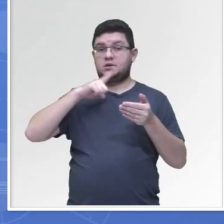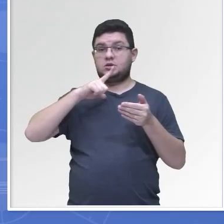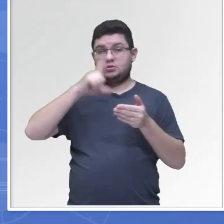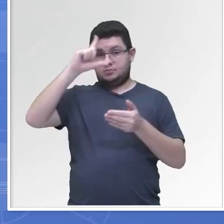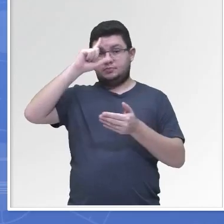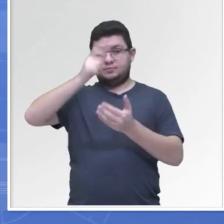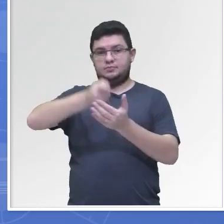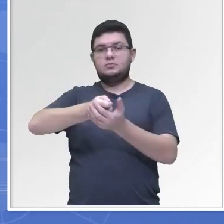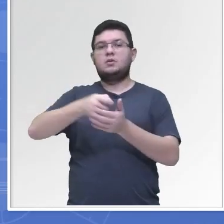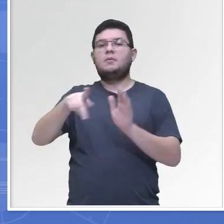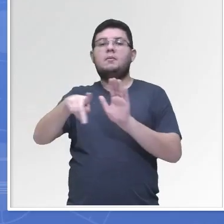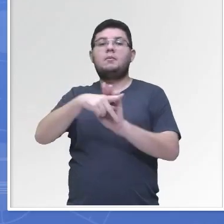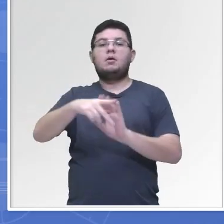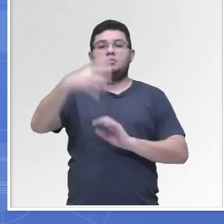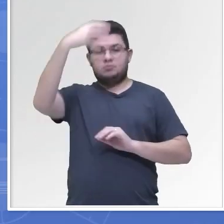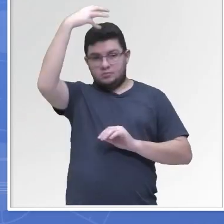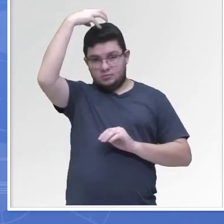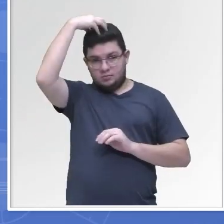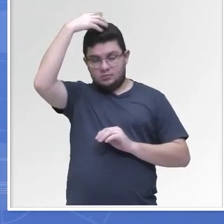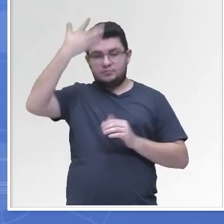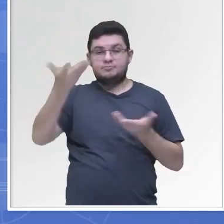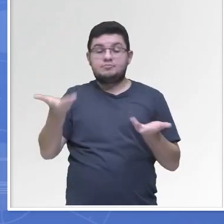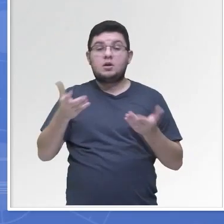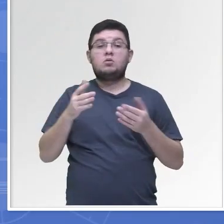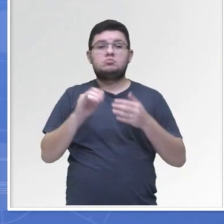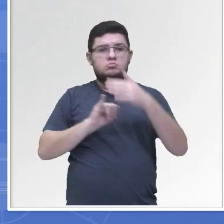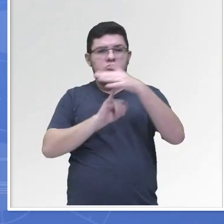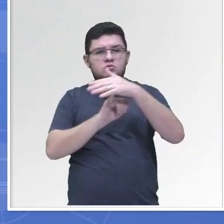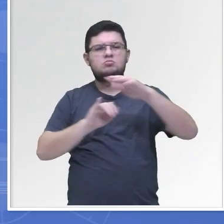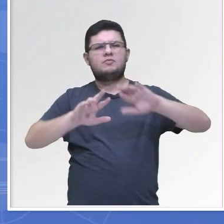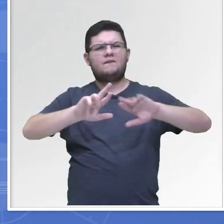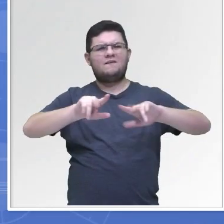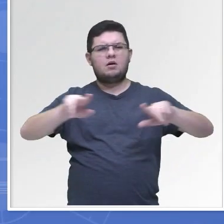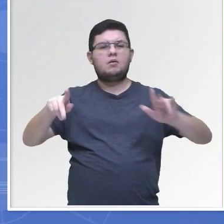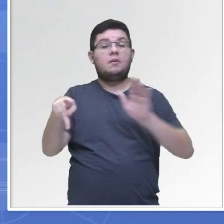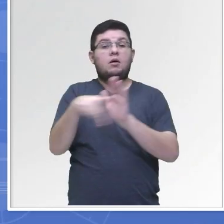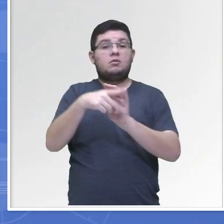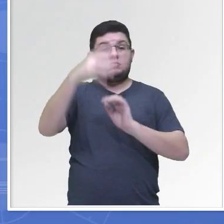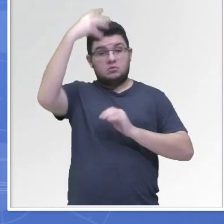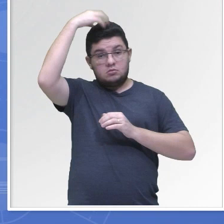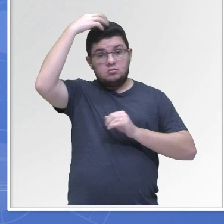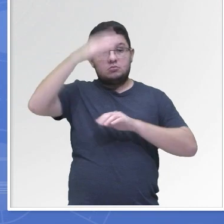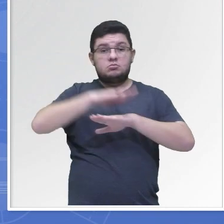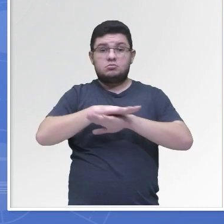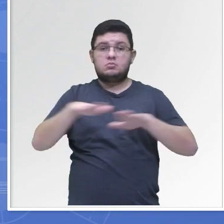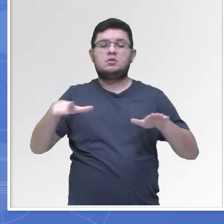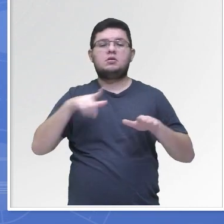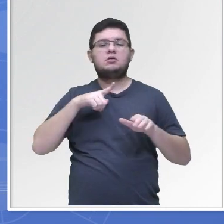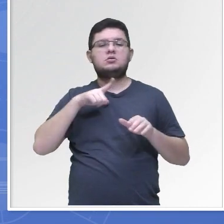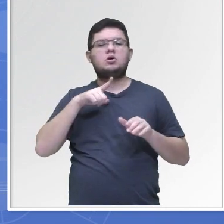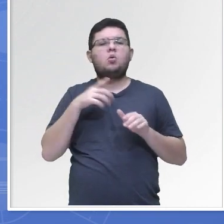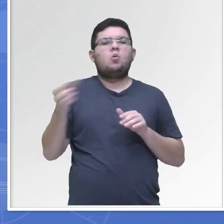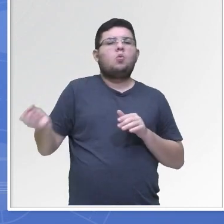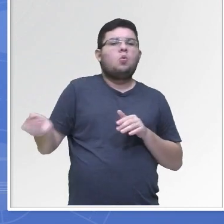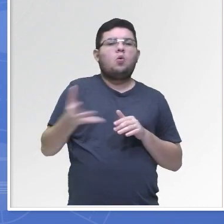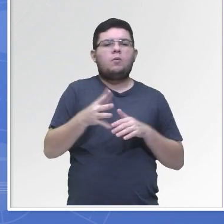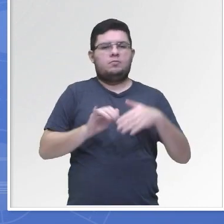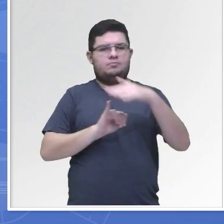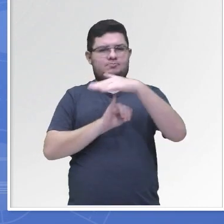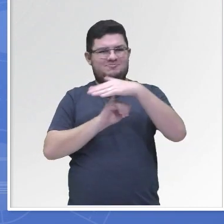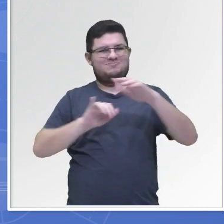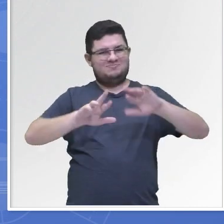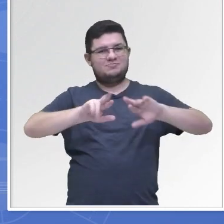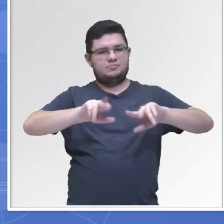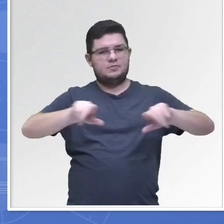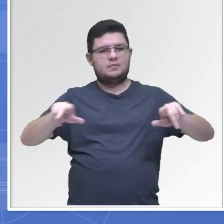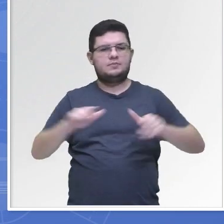as instituições imperiais e criar novas instituições. Olha aí, convocação de eleições para a Assembleia Constituinte,